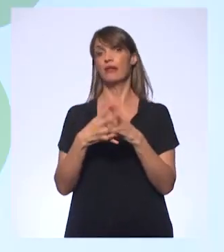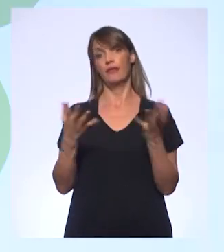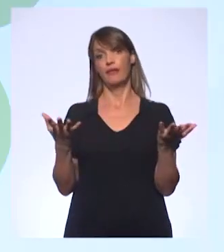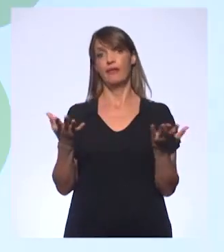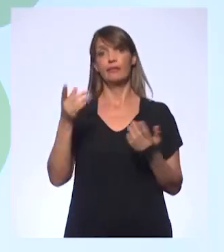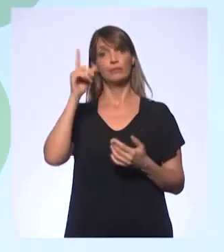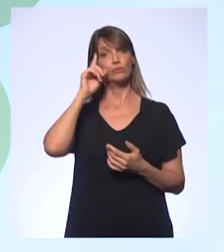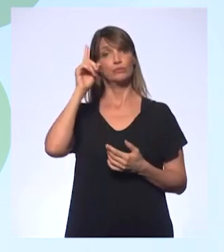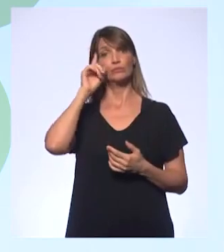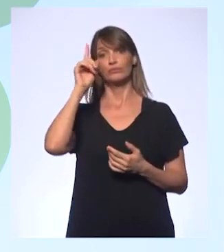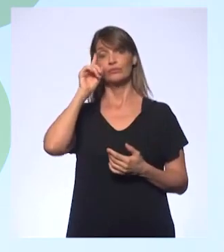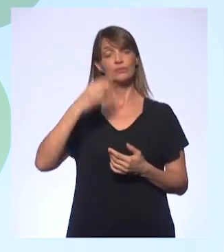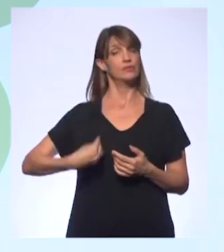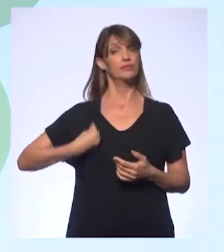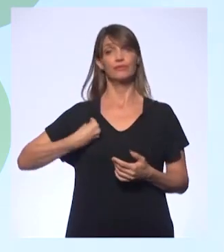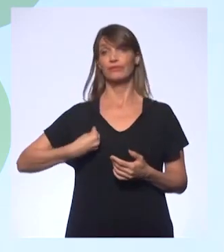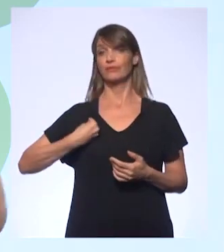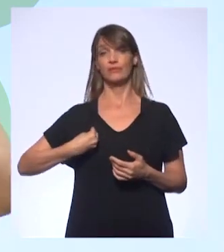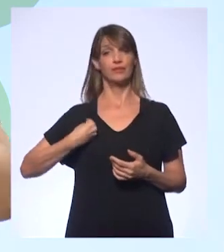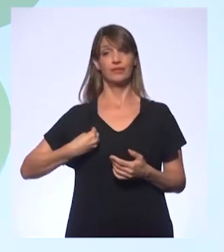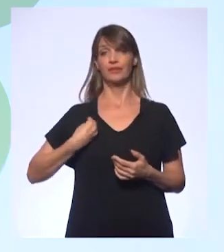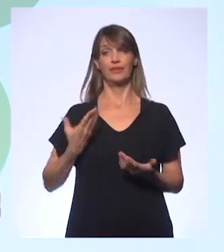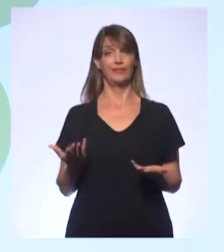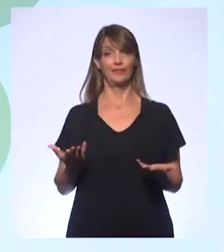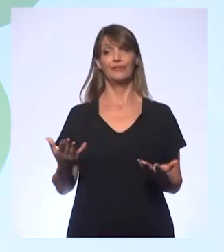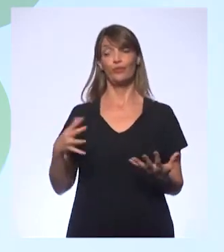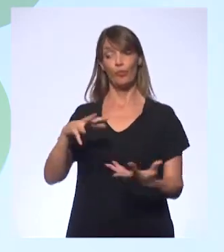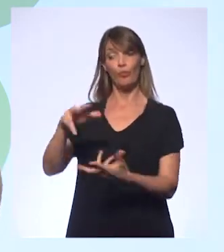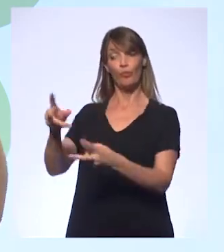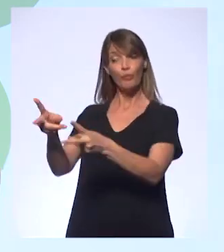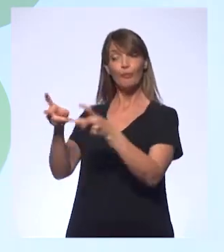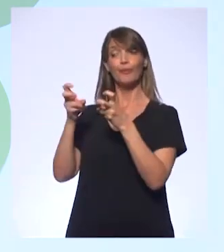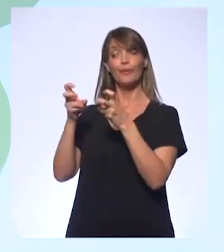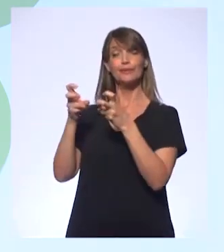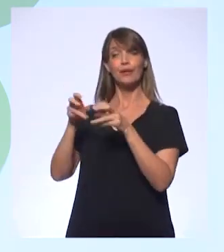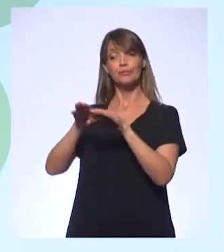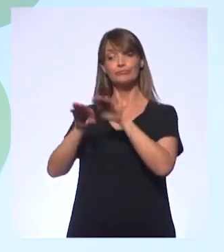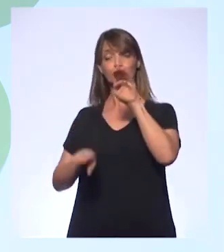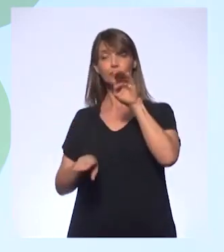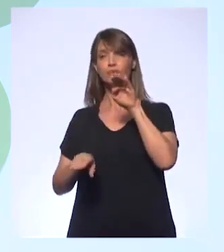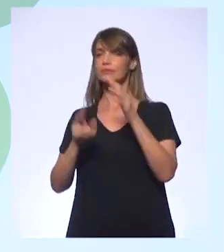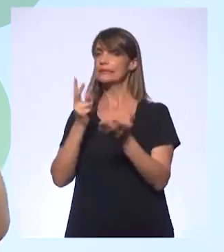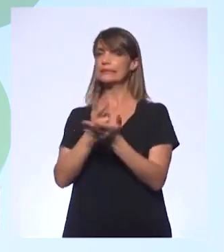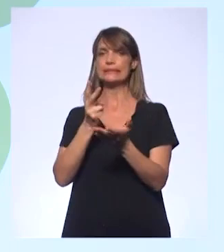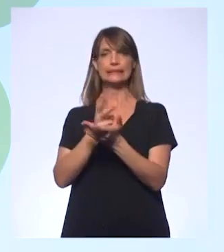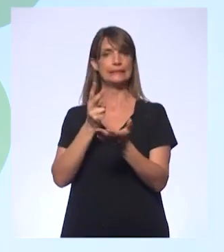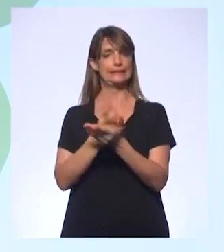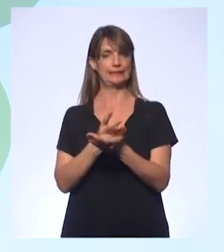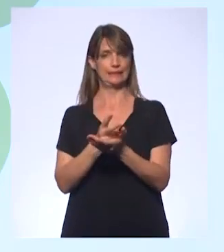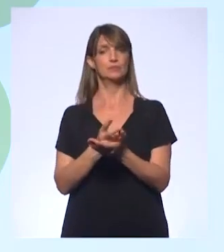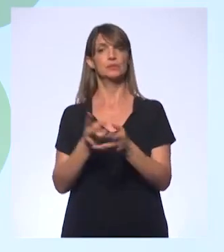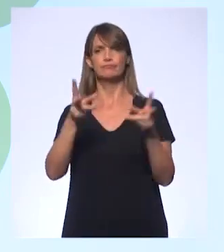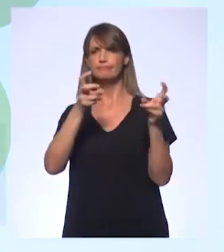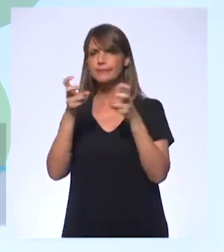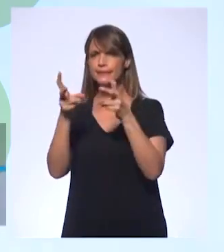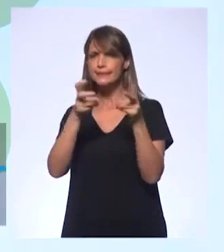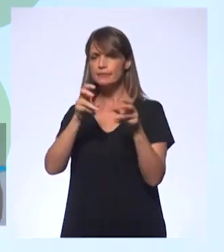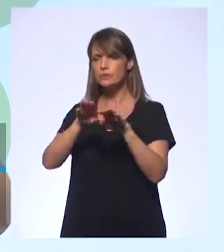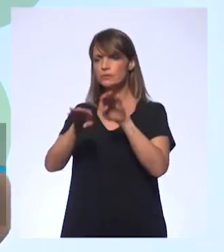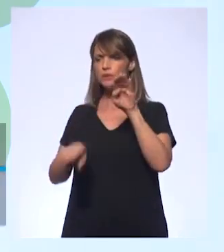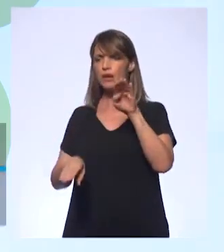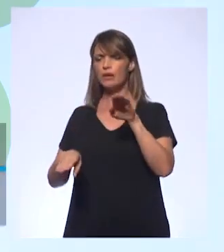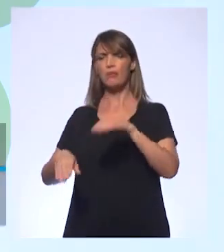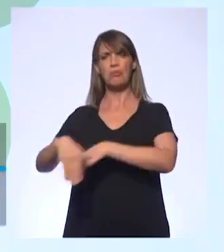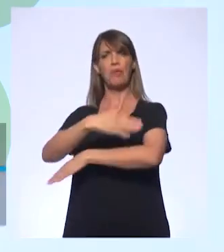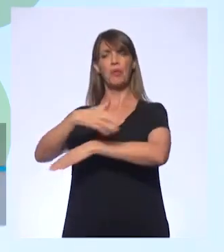dia. Não tem como a gente dizer que a gente não vive num mundo onde a gente perceba desigualdades em todos os momentos da nossa vida. A gente vai perceber a desigualdade quando a gente está andando na